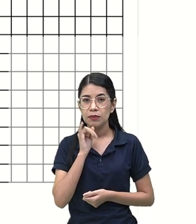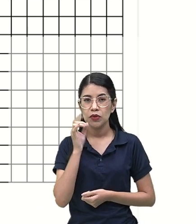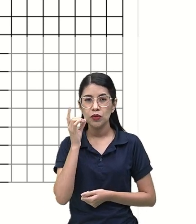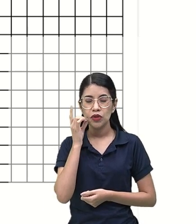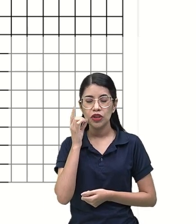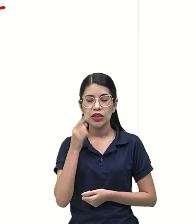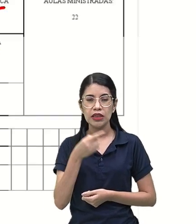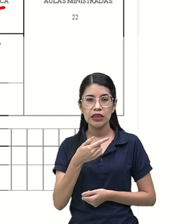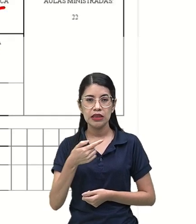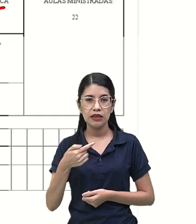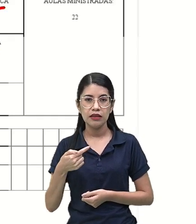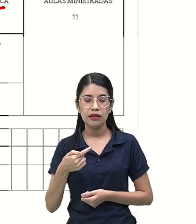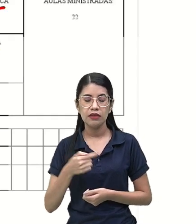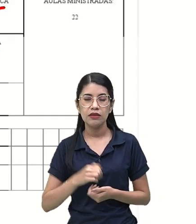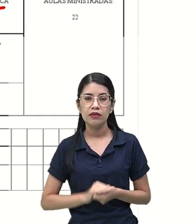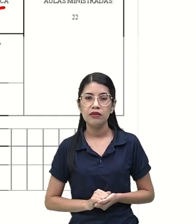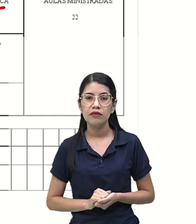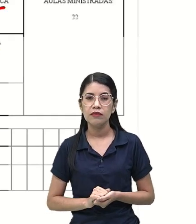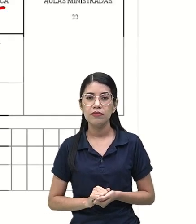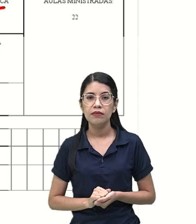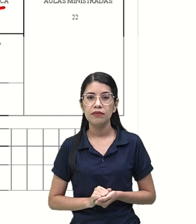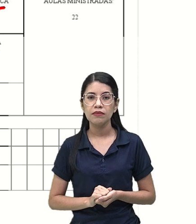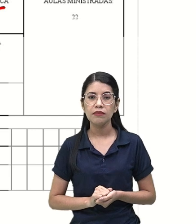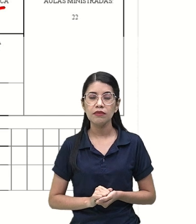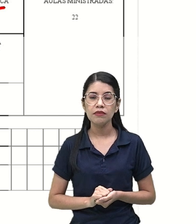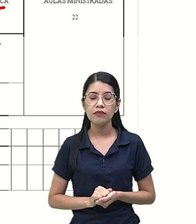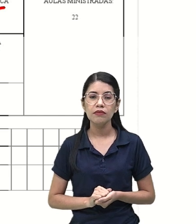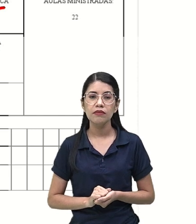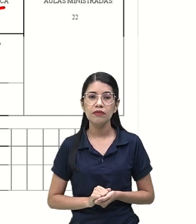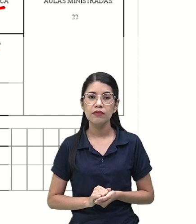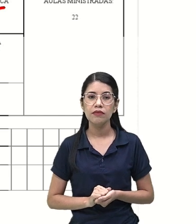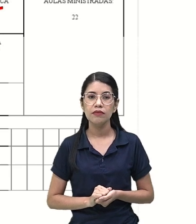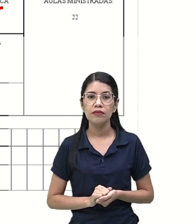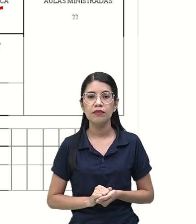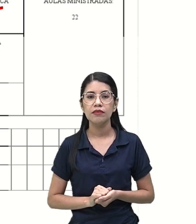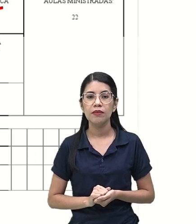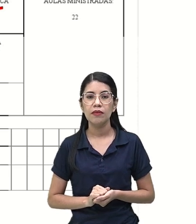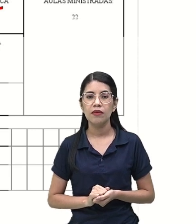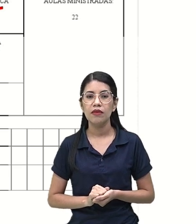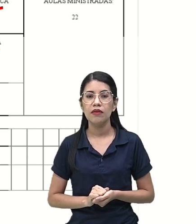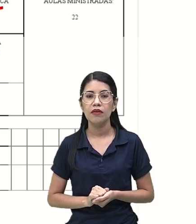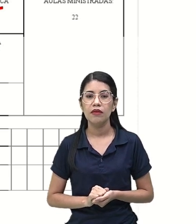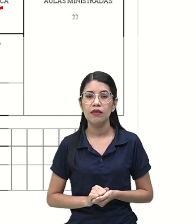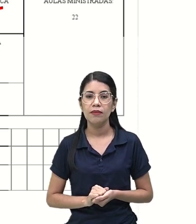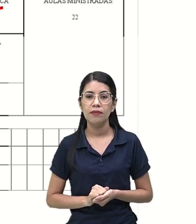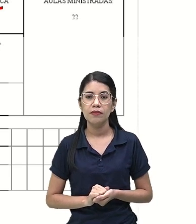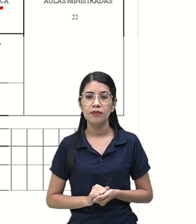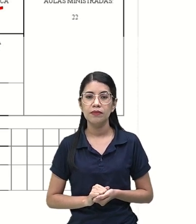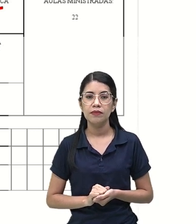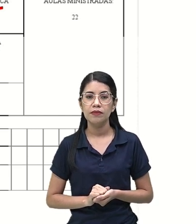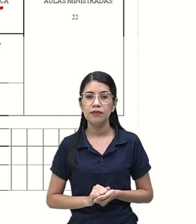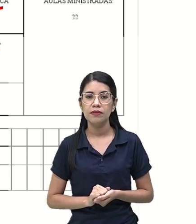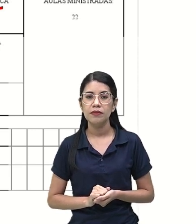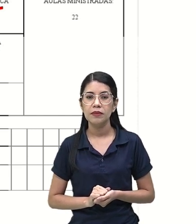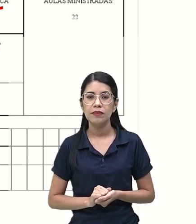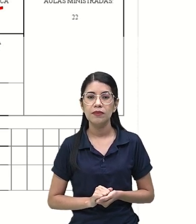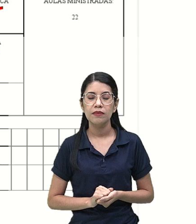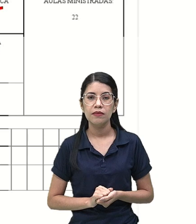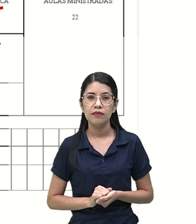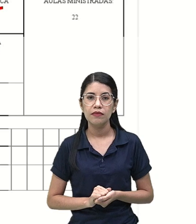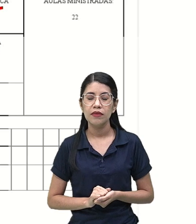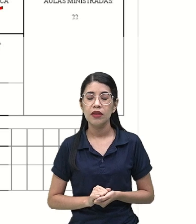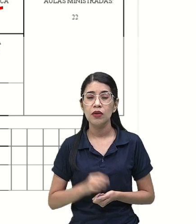não me engano, deixa eu voltar mais um aqui. Olha, a data do dia 17, se eu não me engano, ele foi